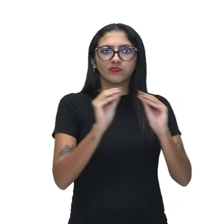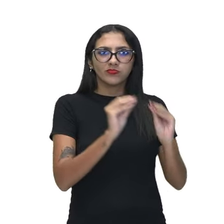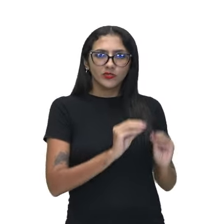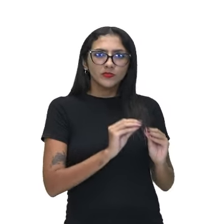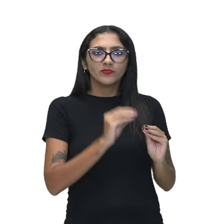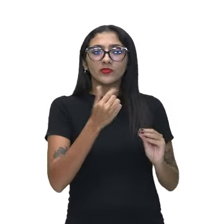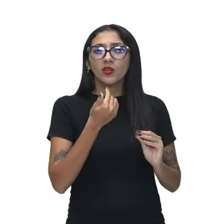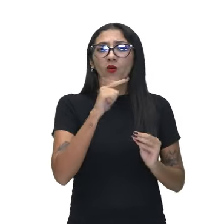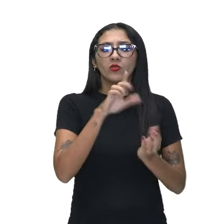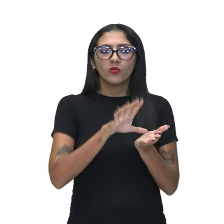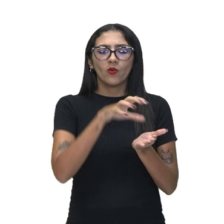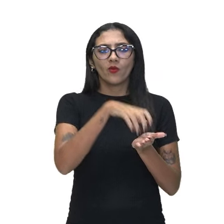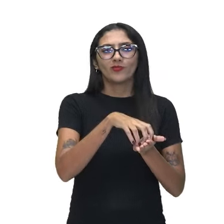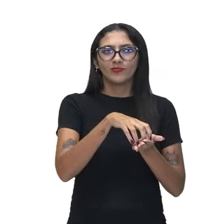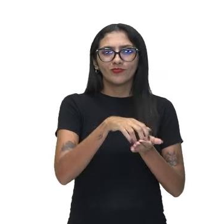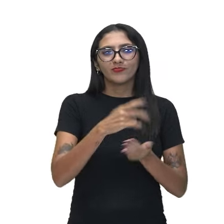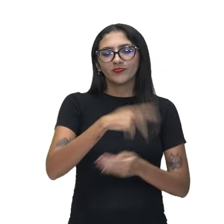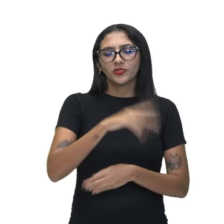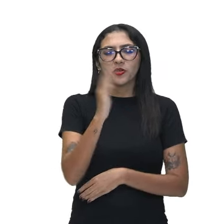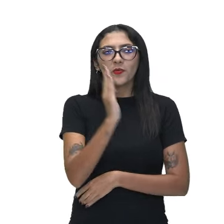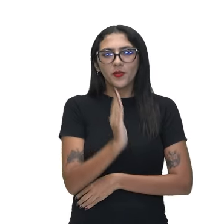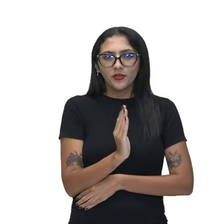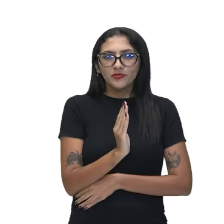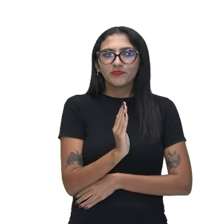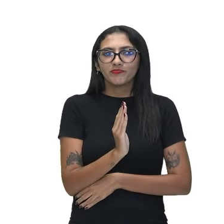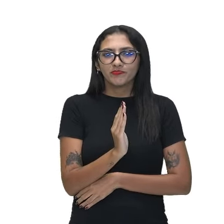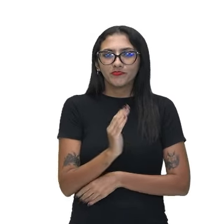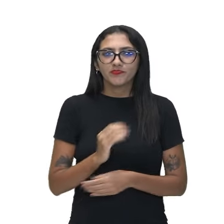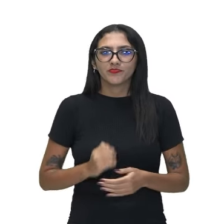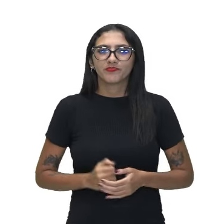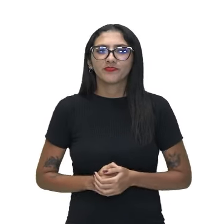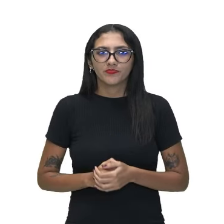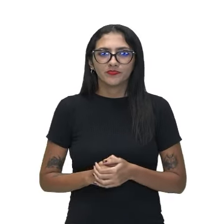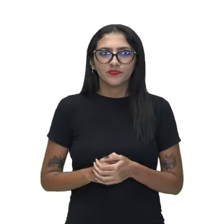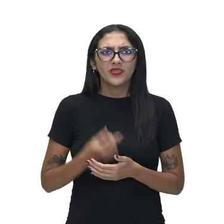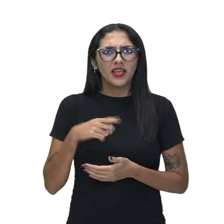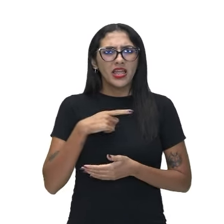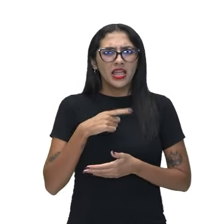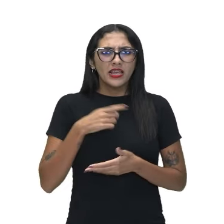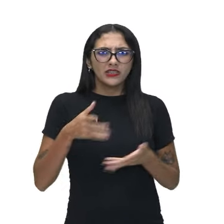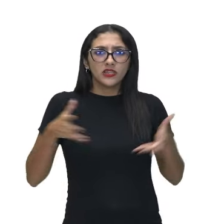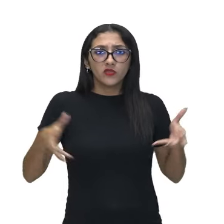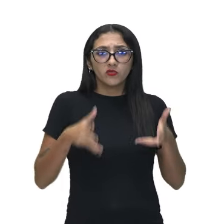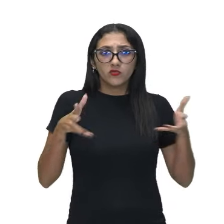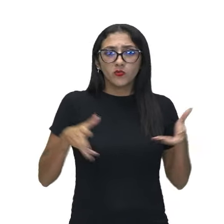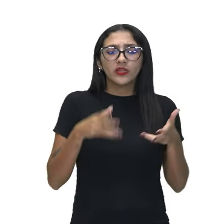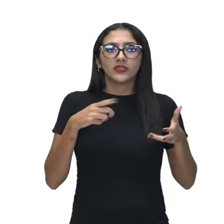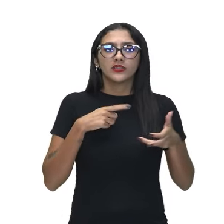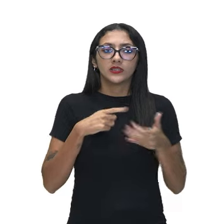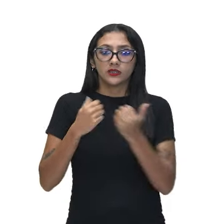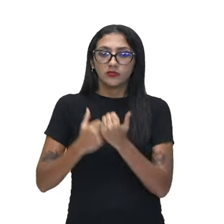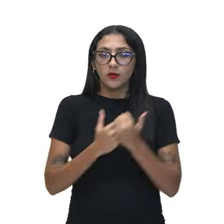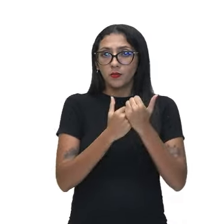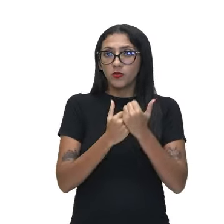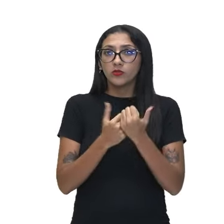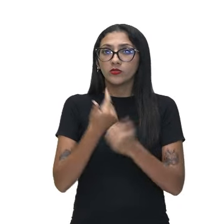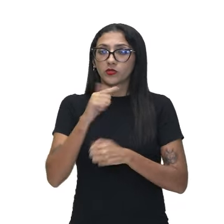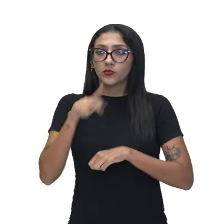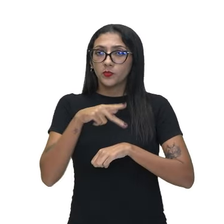importante colônia, o Brasil. Contou neste empreendimento com a ajuda dos aliados ingleses.